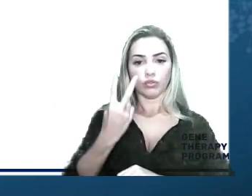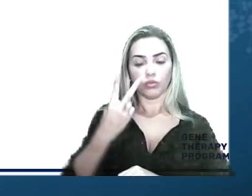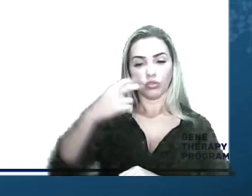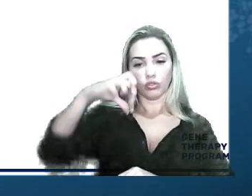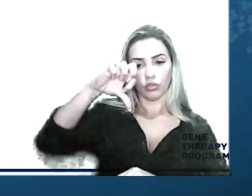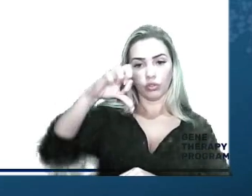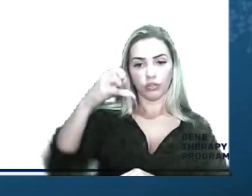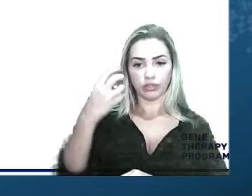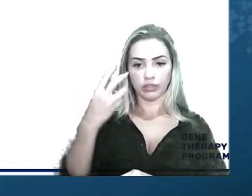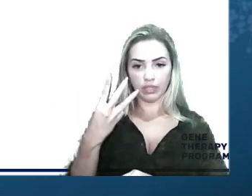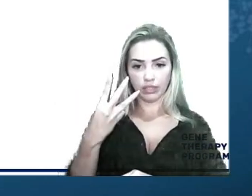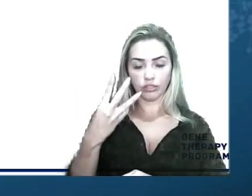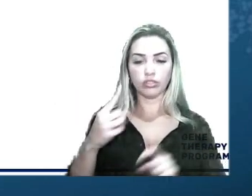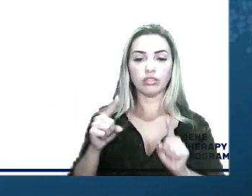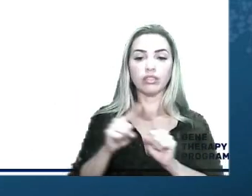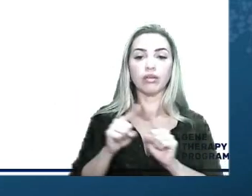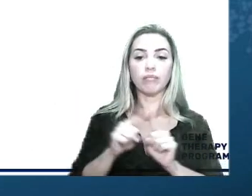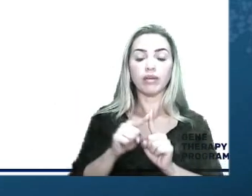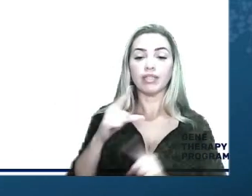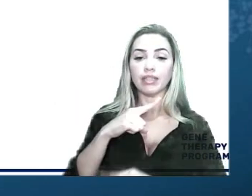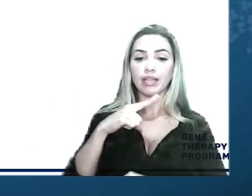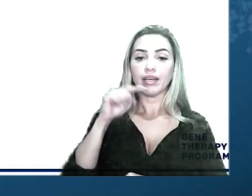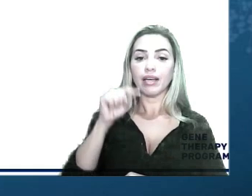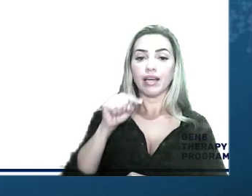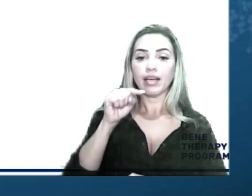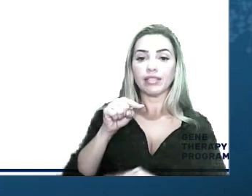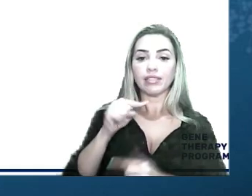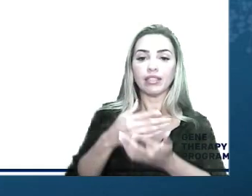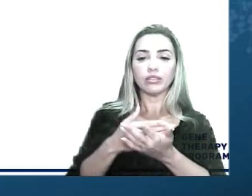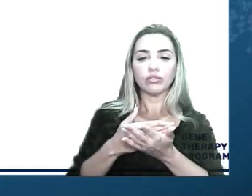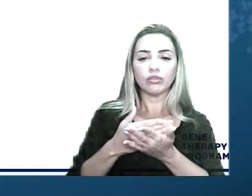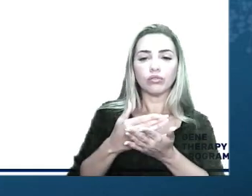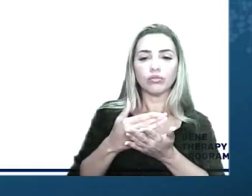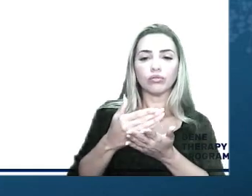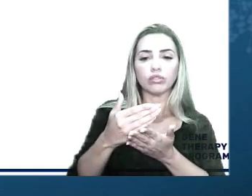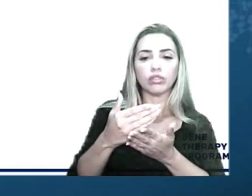293, e também com essa introdução